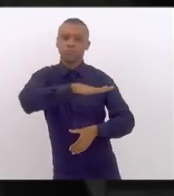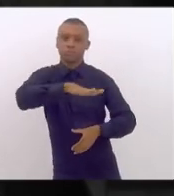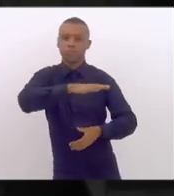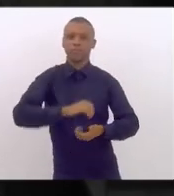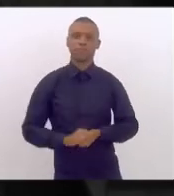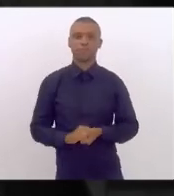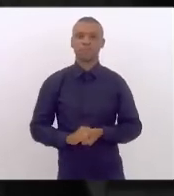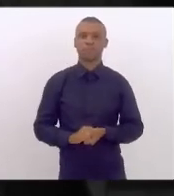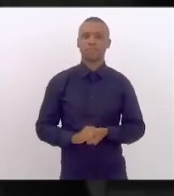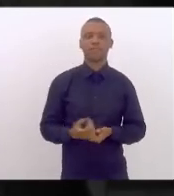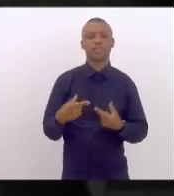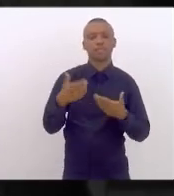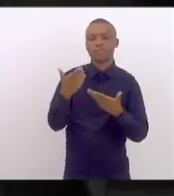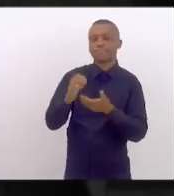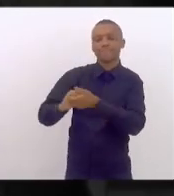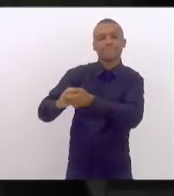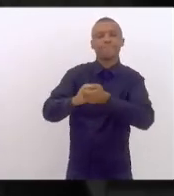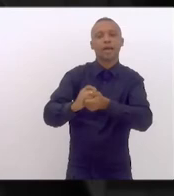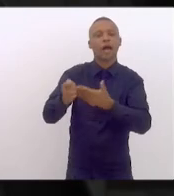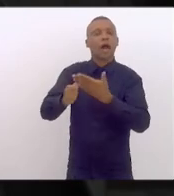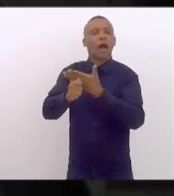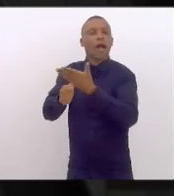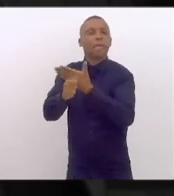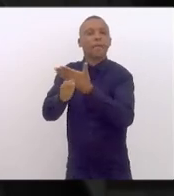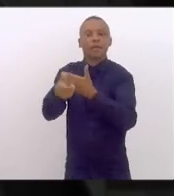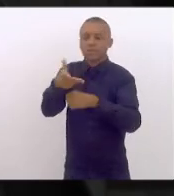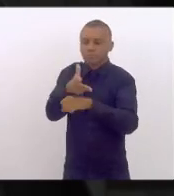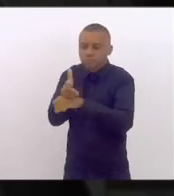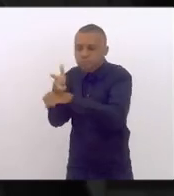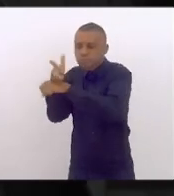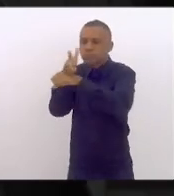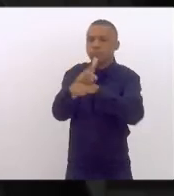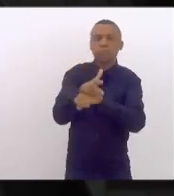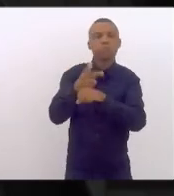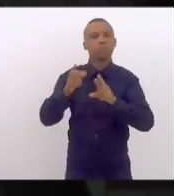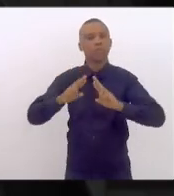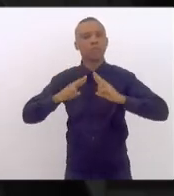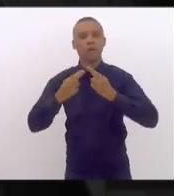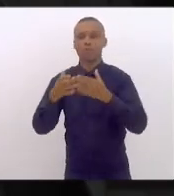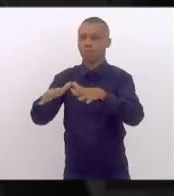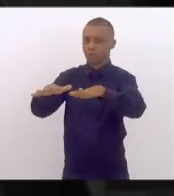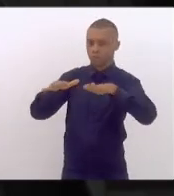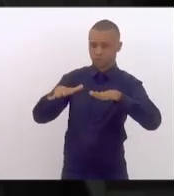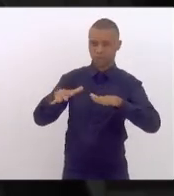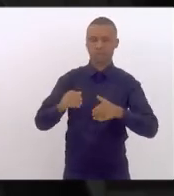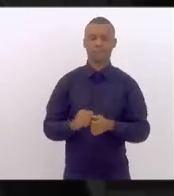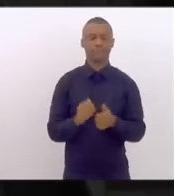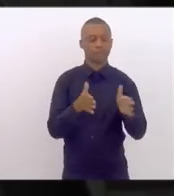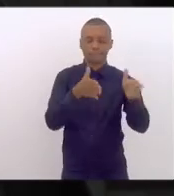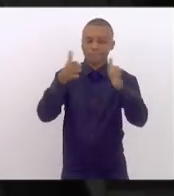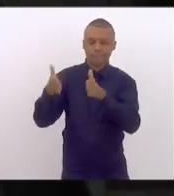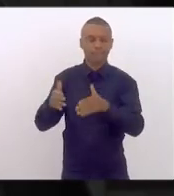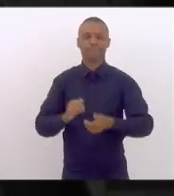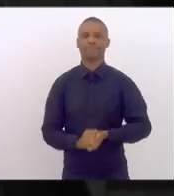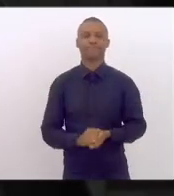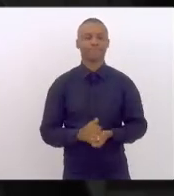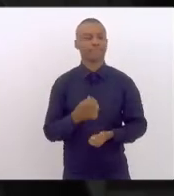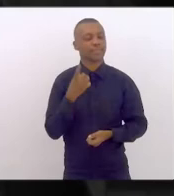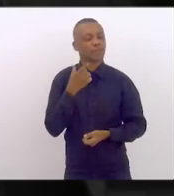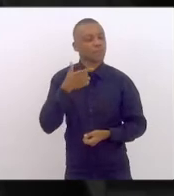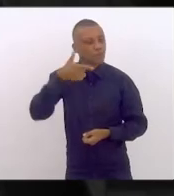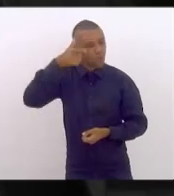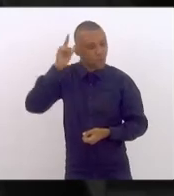e a imprensa que faz a cobertura das nossas sessões plenárias Deputado Luis Paulo Eu também me inscrevi